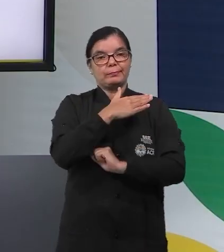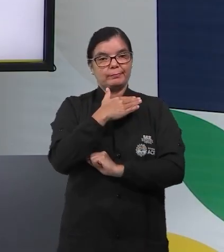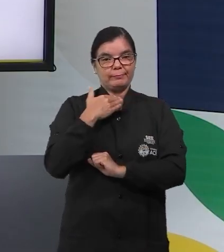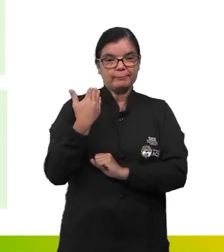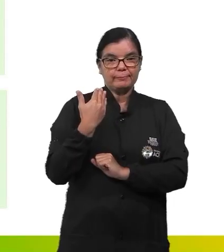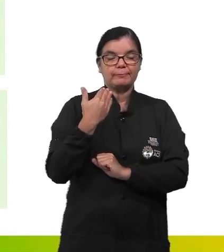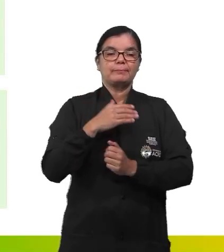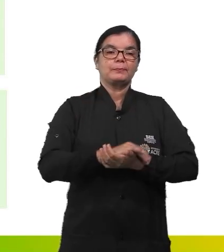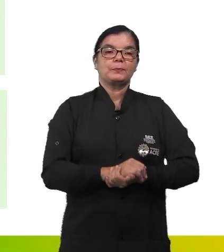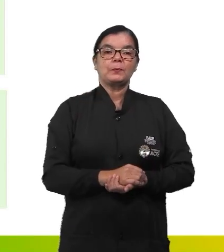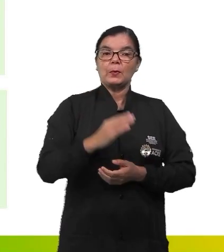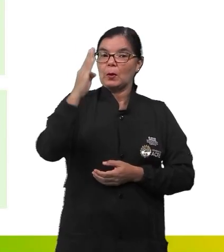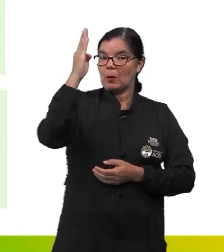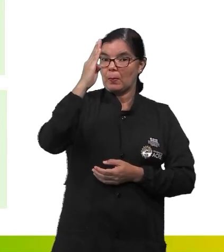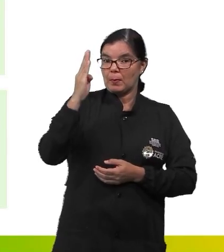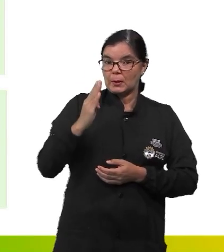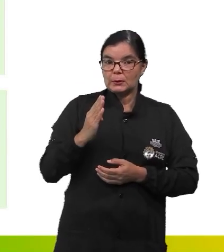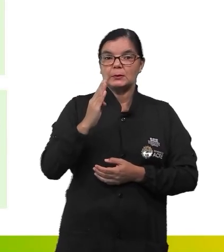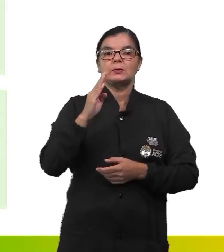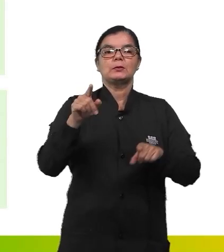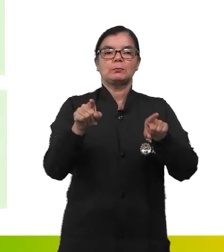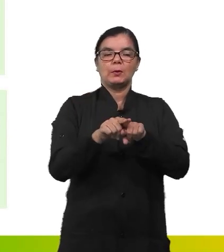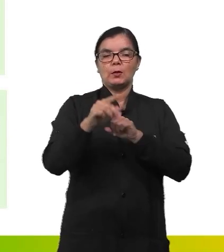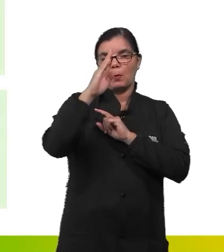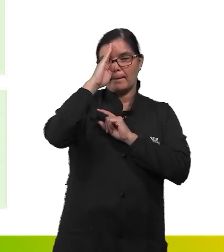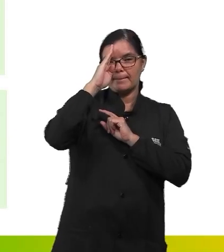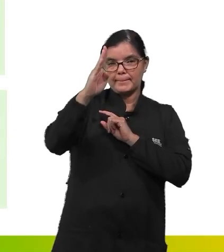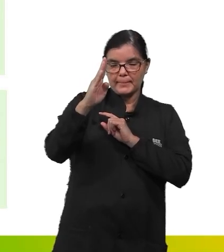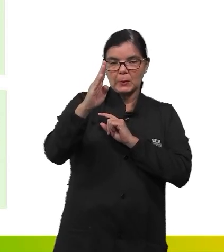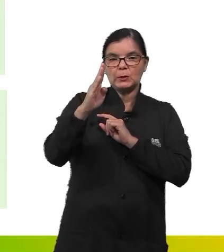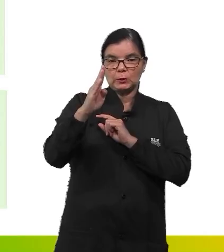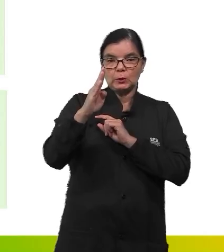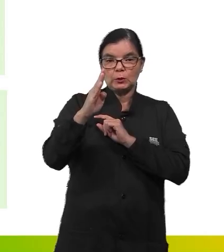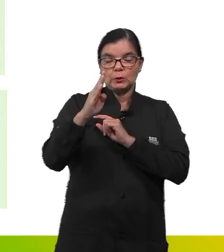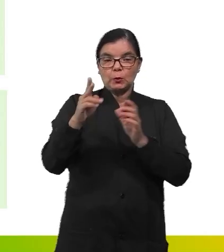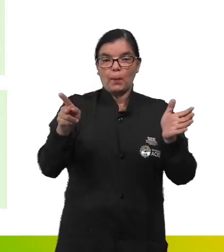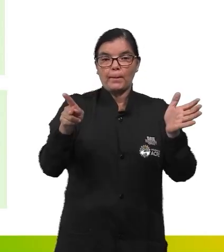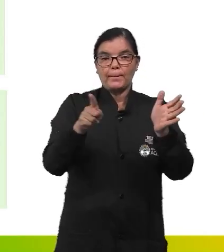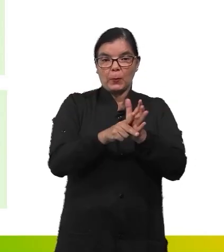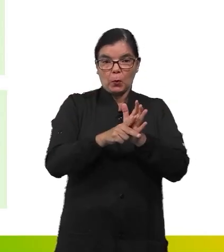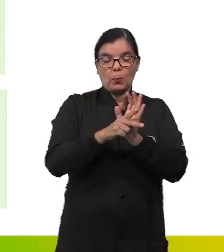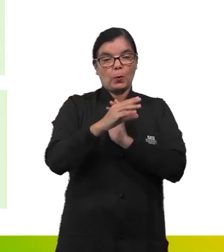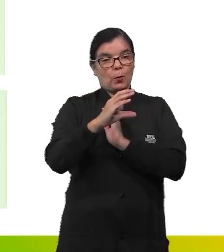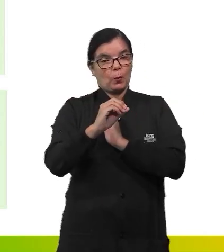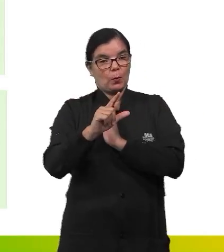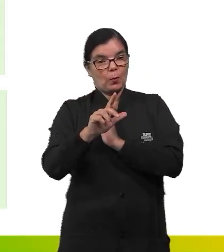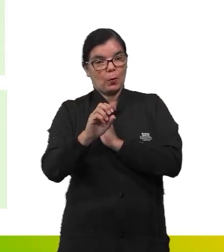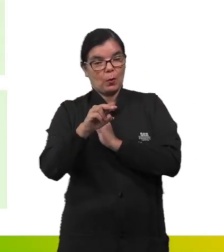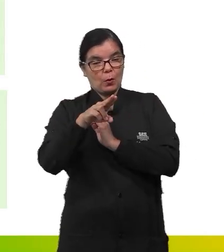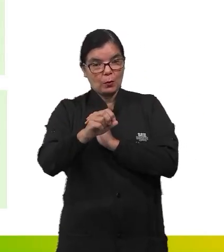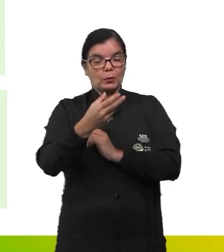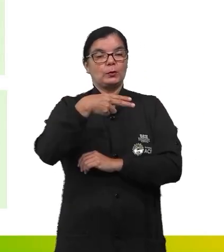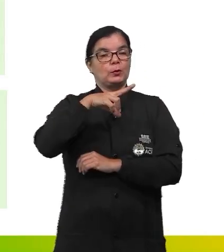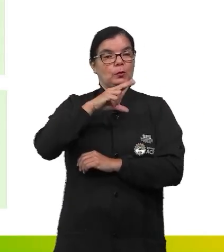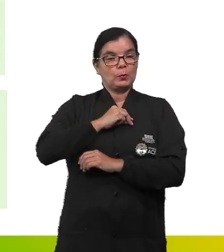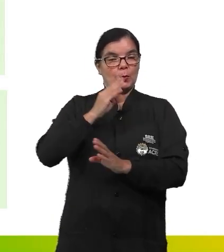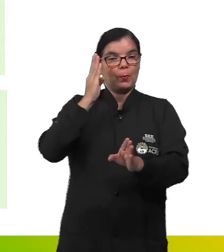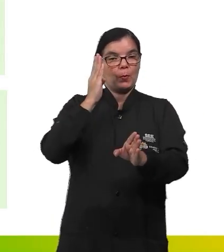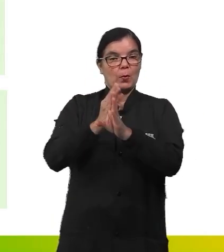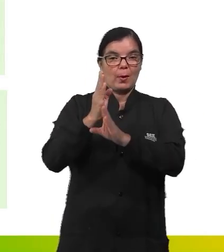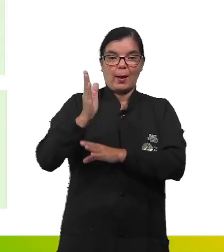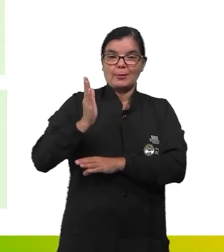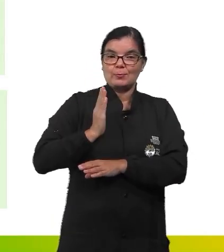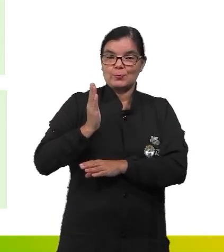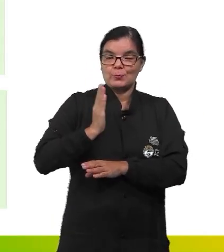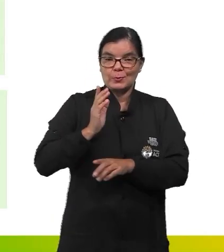sabemos. O Brasil, então, se tornaria uma das principais colônias de Portugal, devido a toda a riqueza que